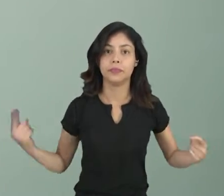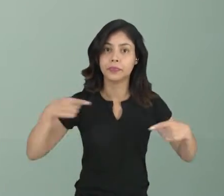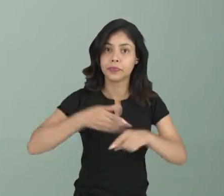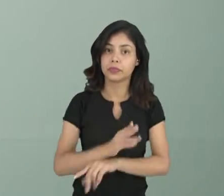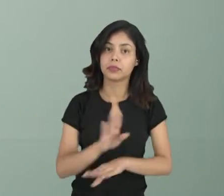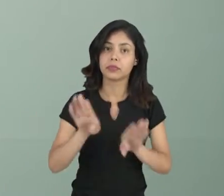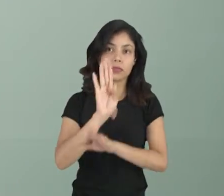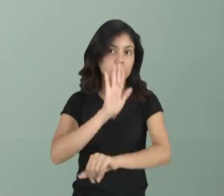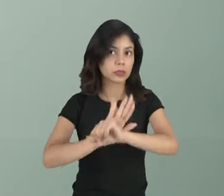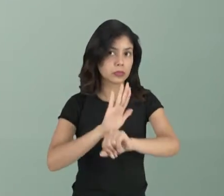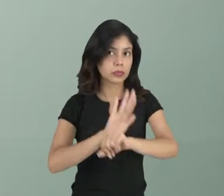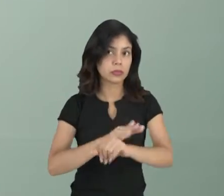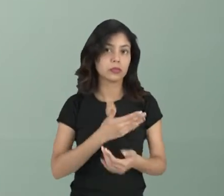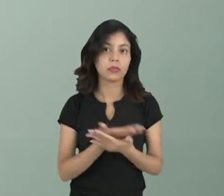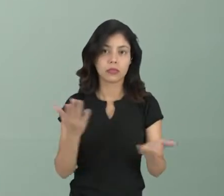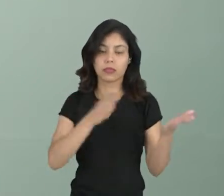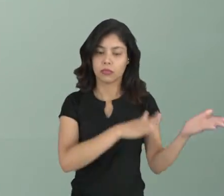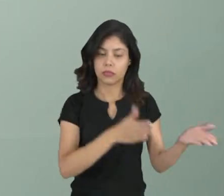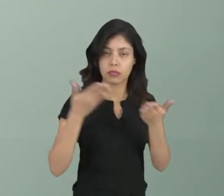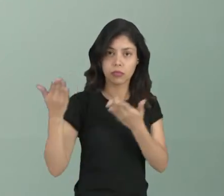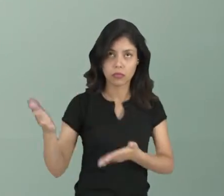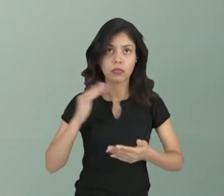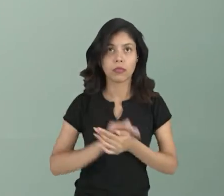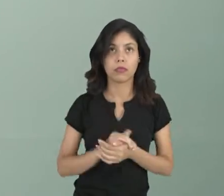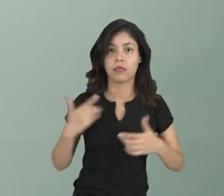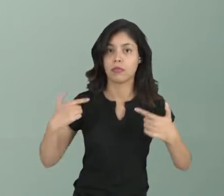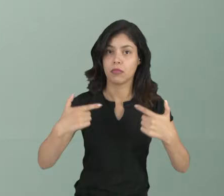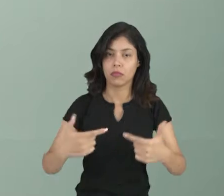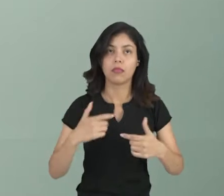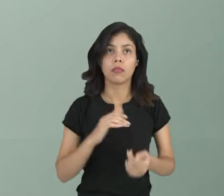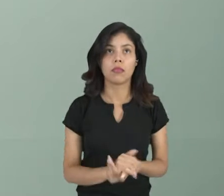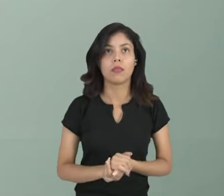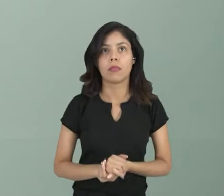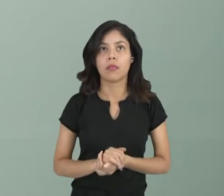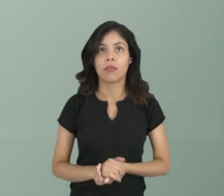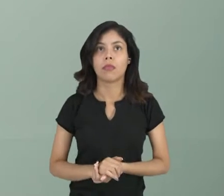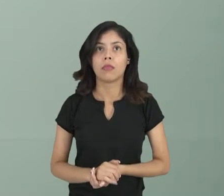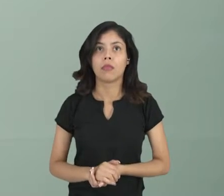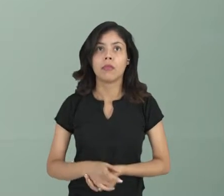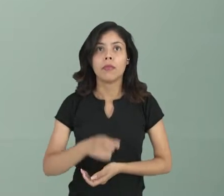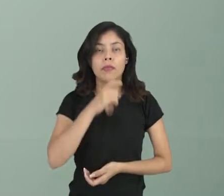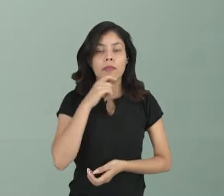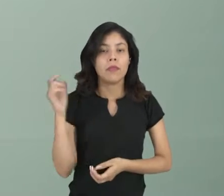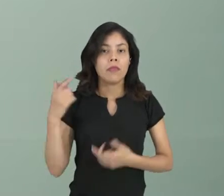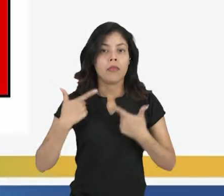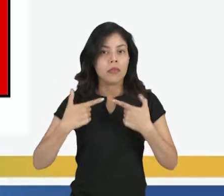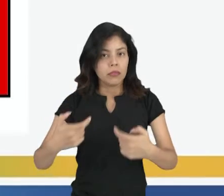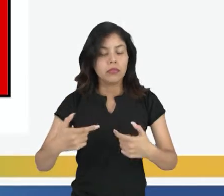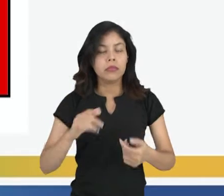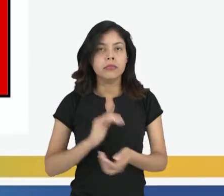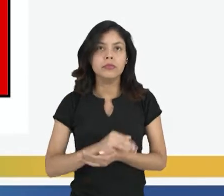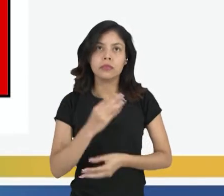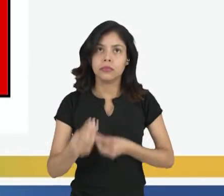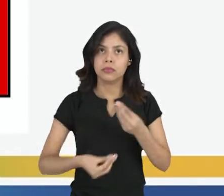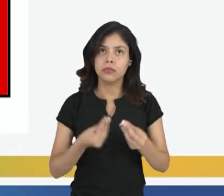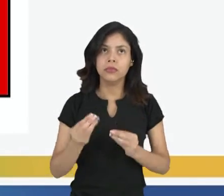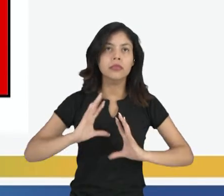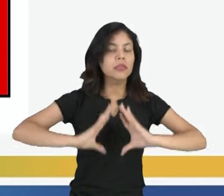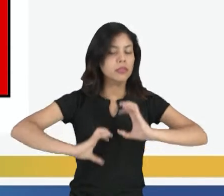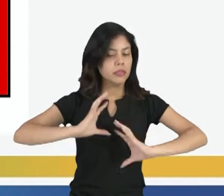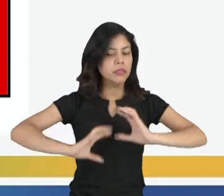entrar para ajudar, né, esses lados aí então dessas guerras. Então, Guerra Fria, né, a gente tem essa definição como um